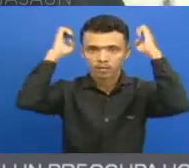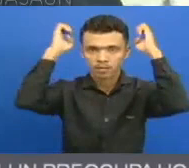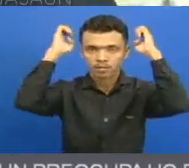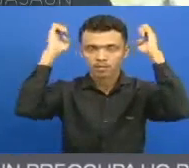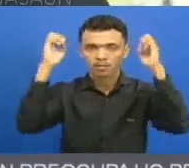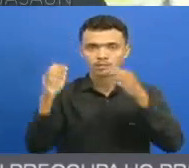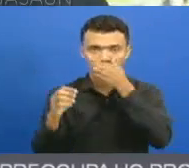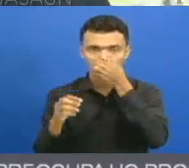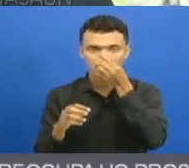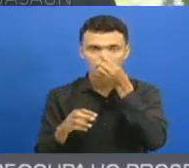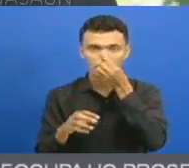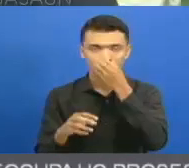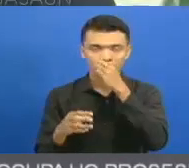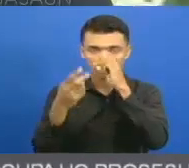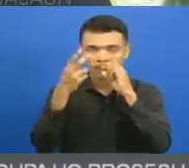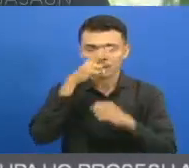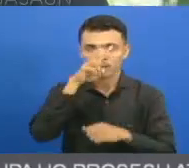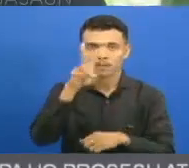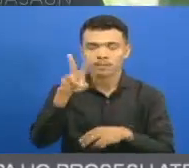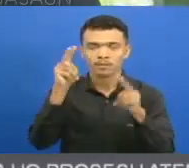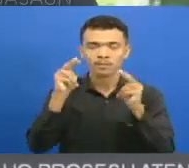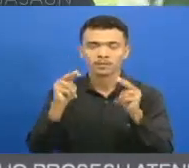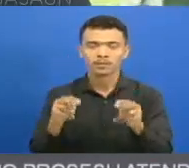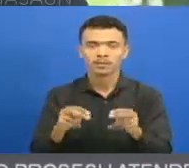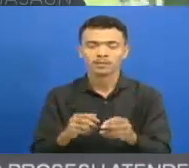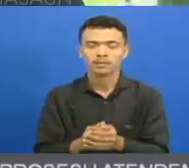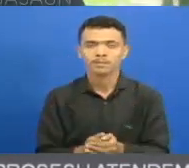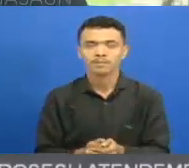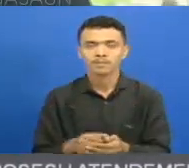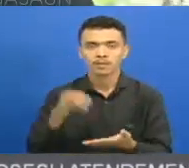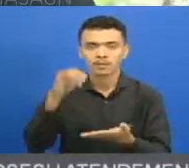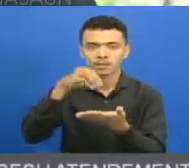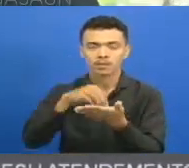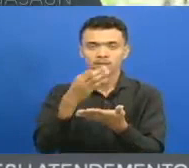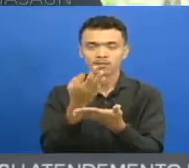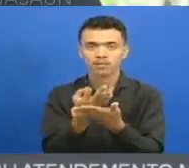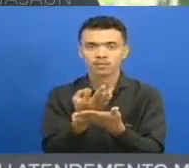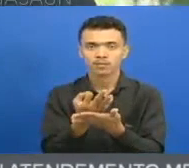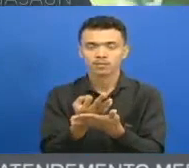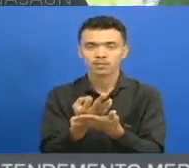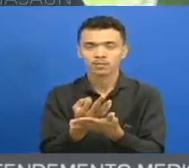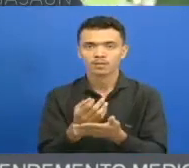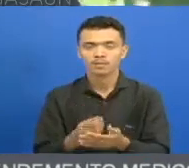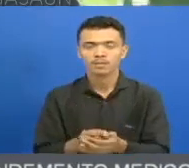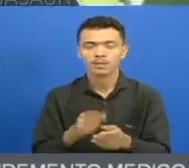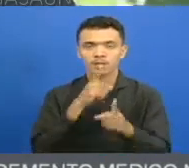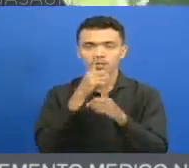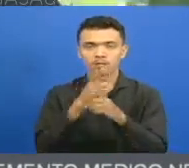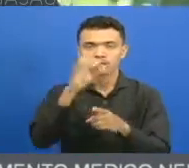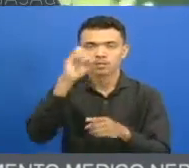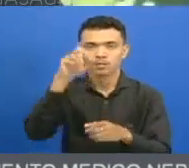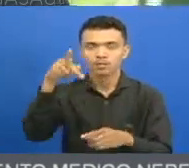mesma precisa. O problema é que a aqui na foto, para me dar o no nosso péssimo, e